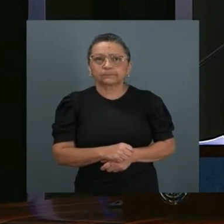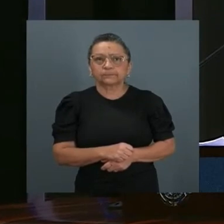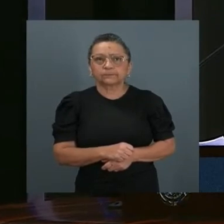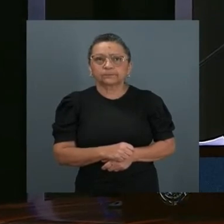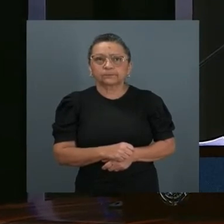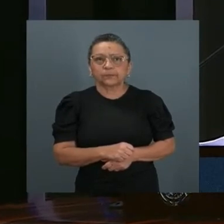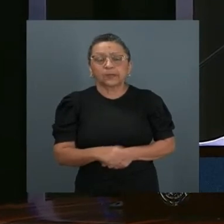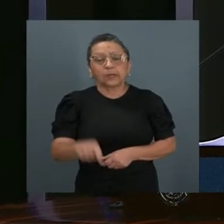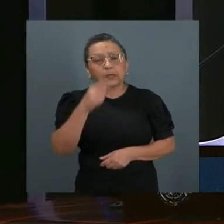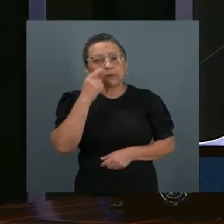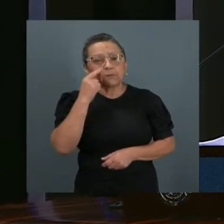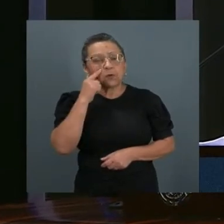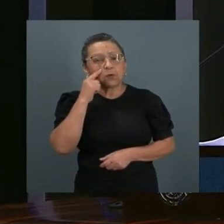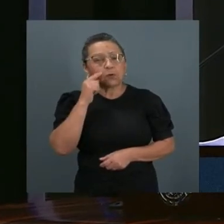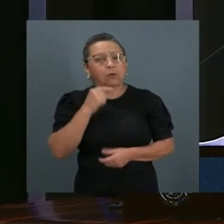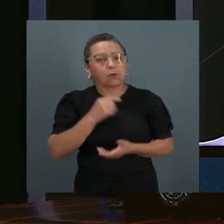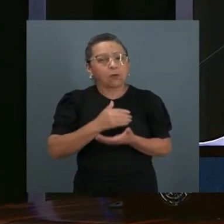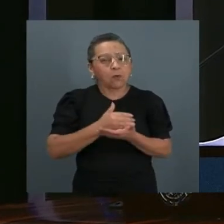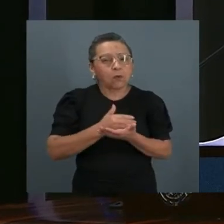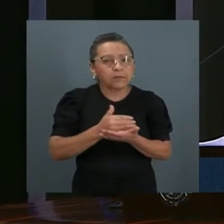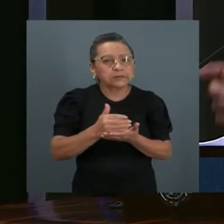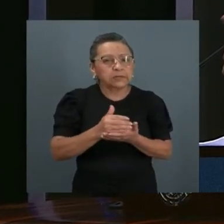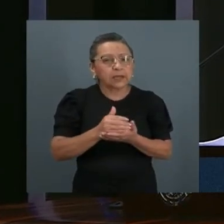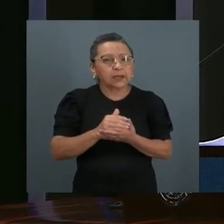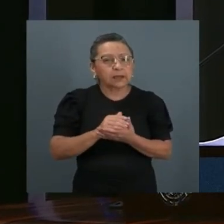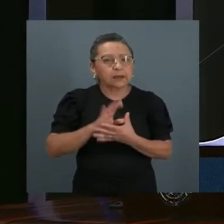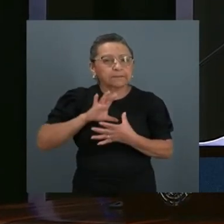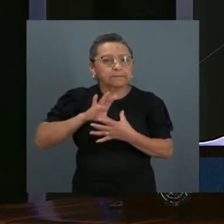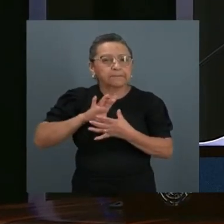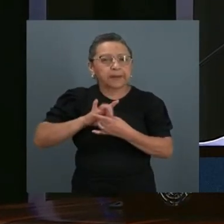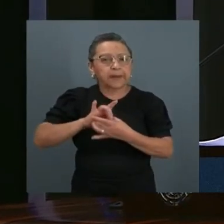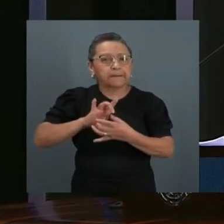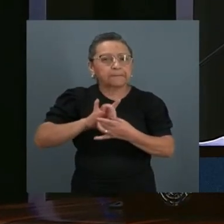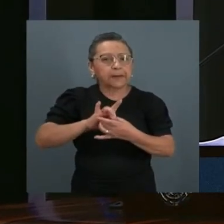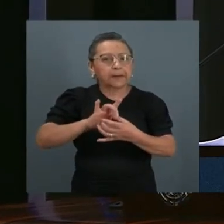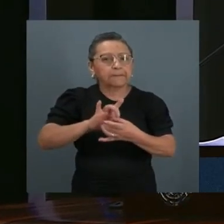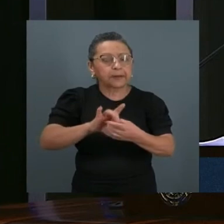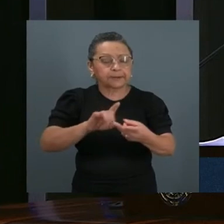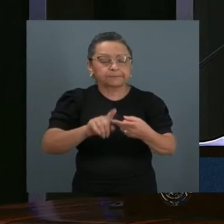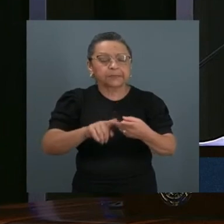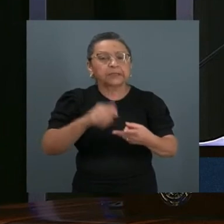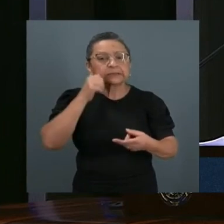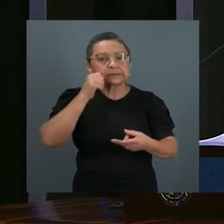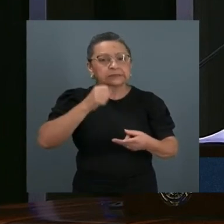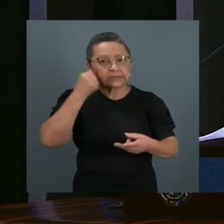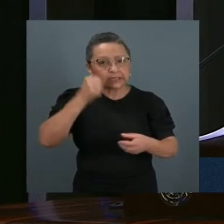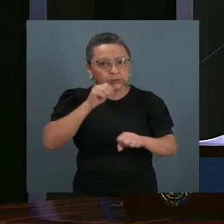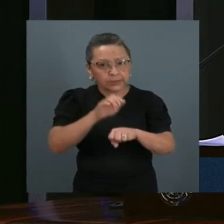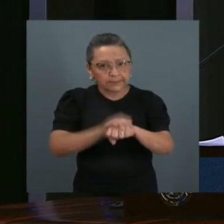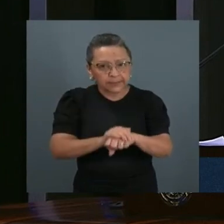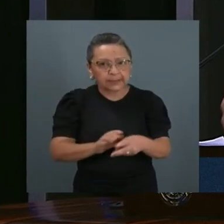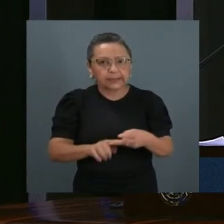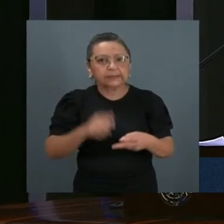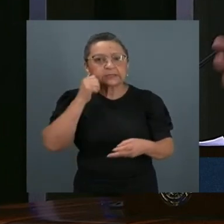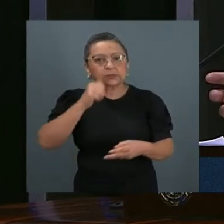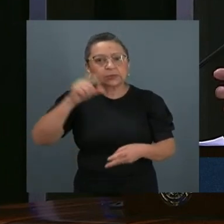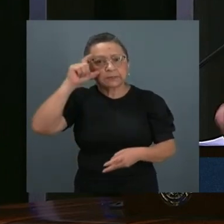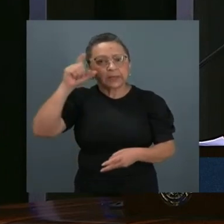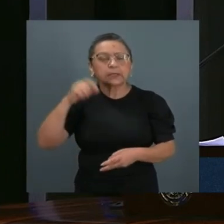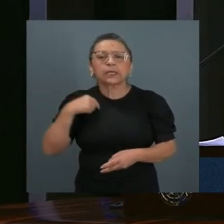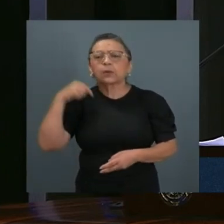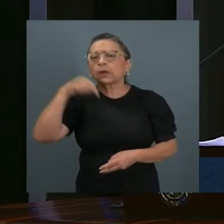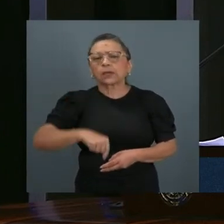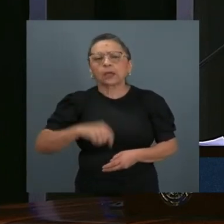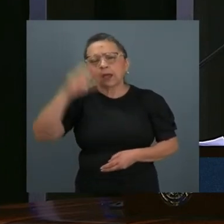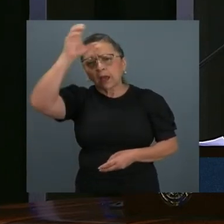a senadora Mara colocou, a senadora Damares, e que foi o que eu aprendi aqui nessa casa nas